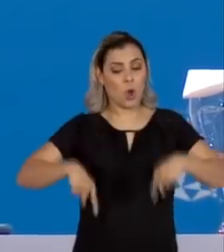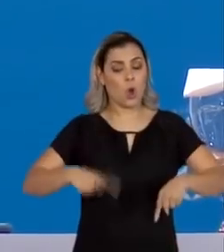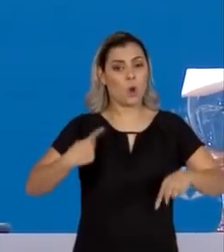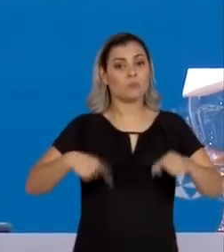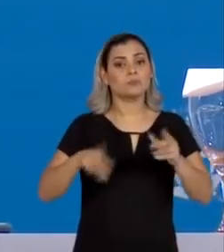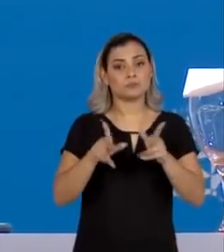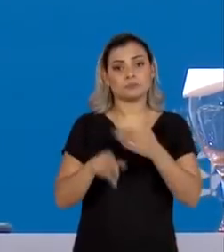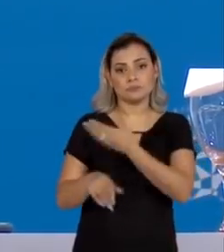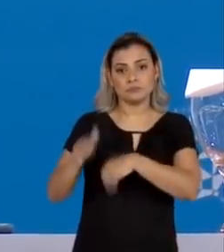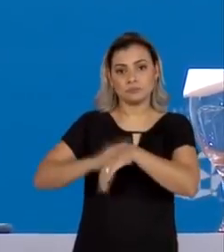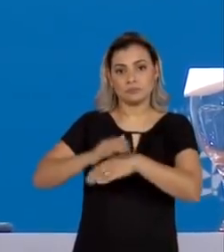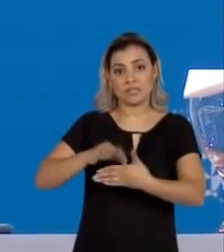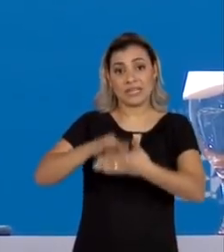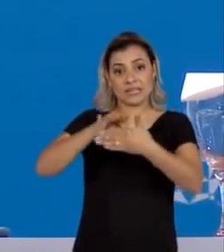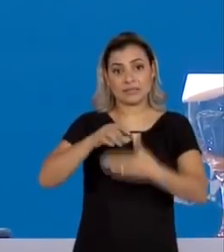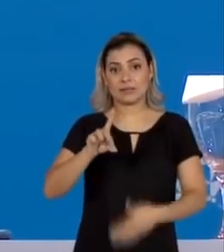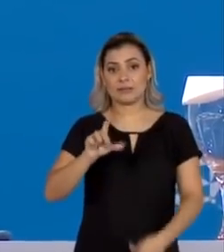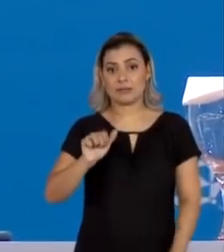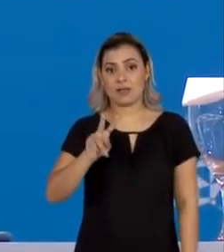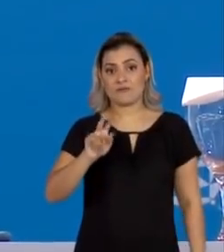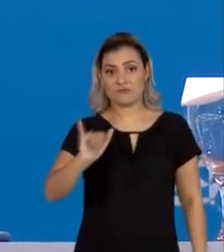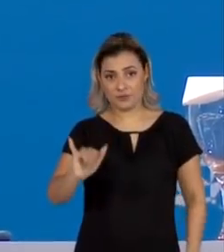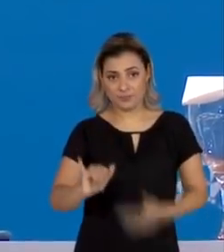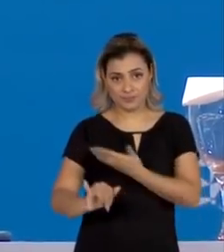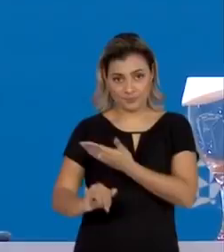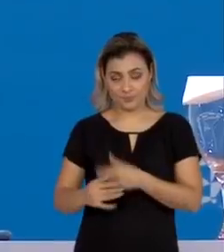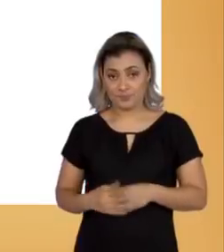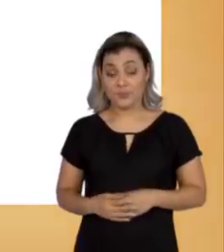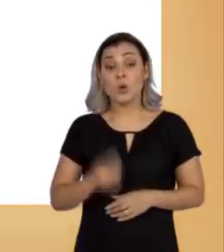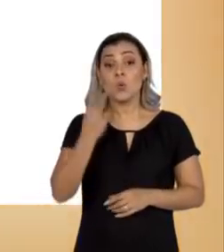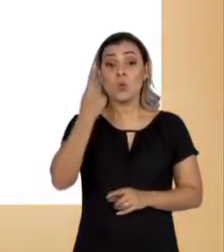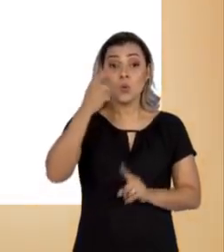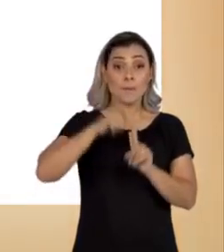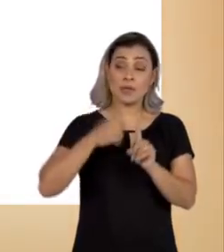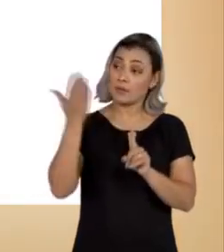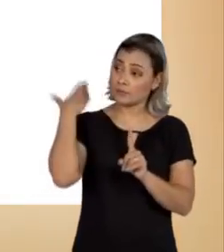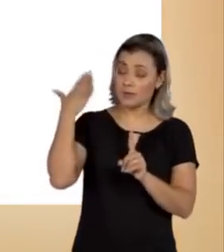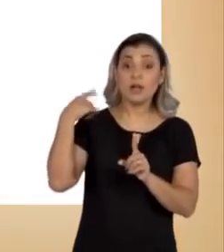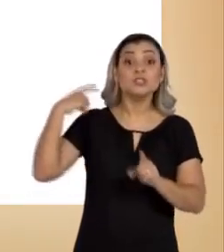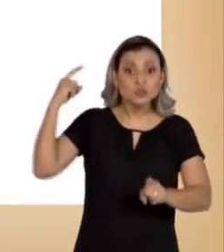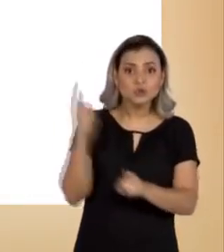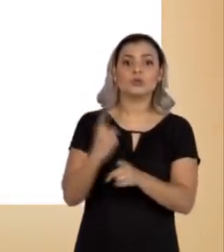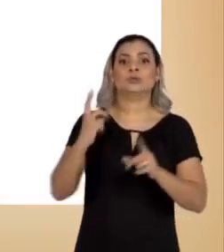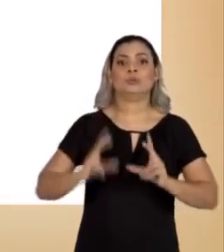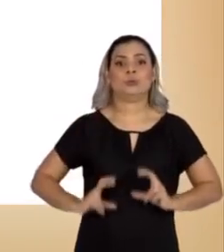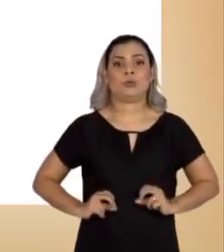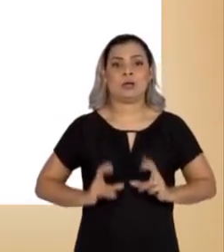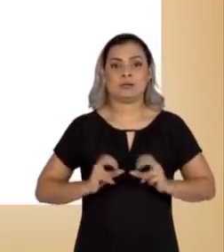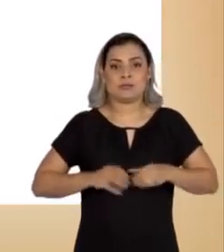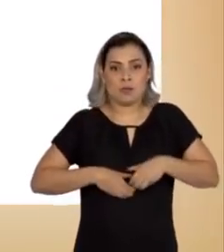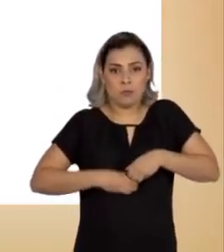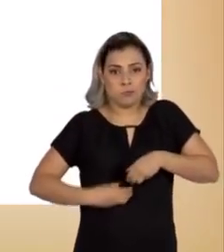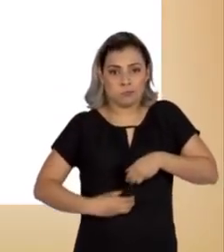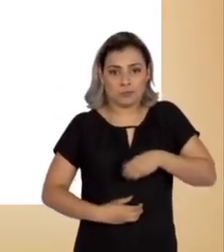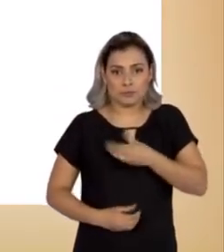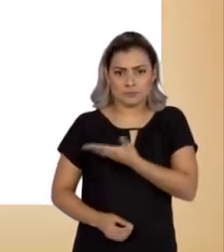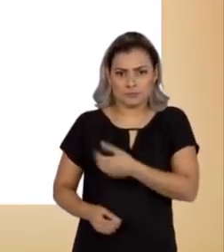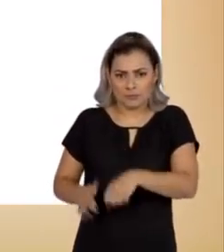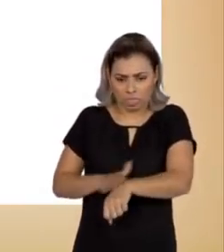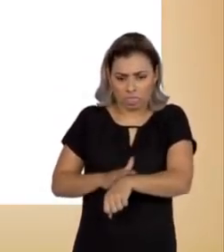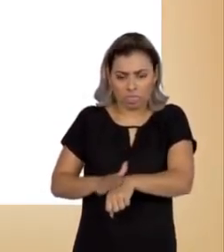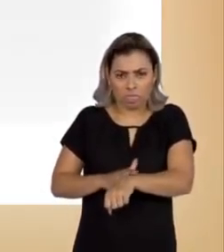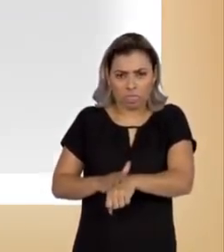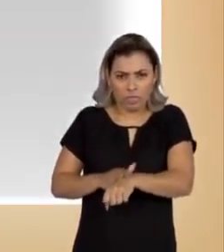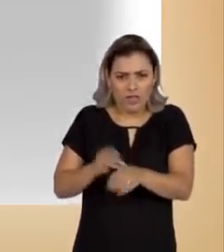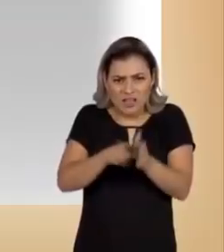pelo infectologista Davi Wipp. Há cerca de um mês, Bruno Covas foi diagnosticado com uma infecção na pele e, após